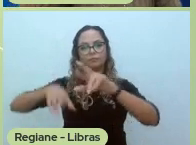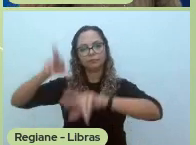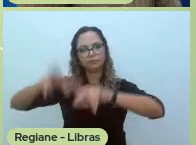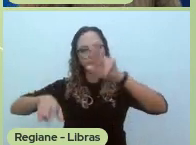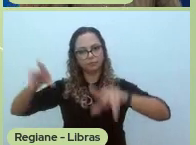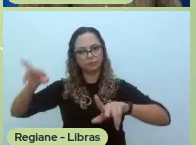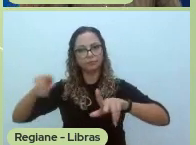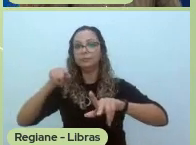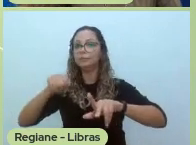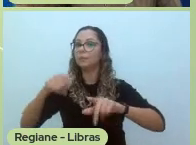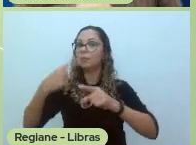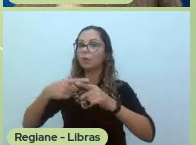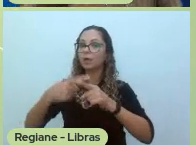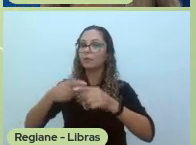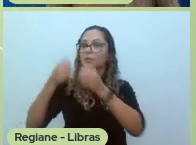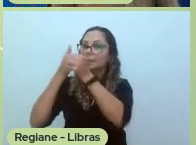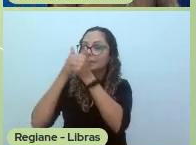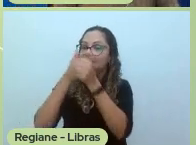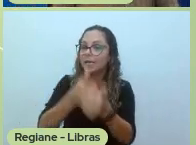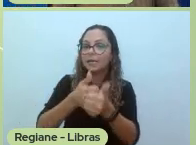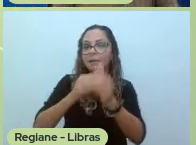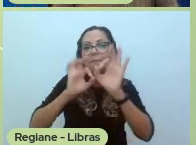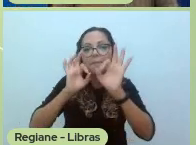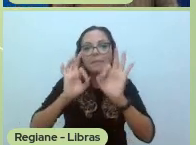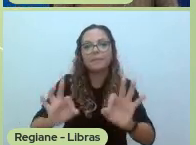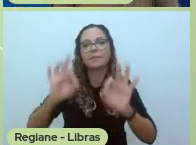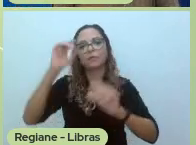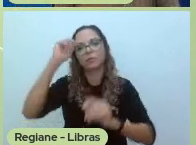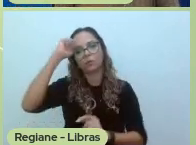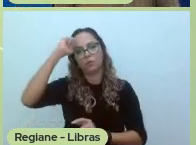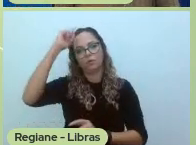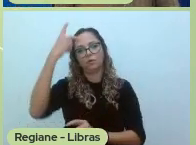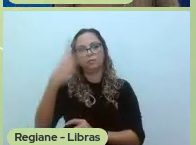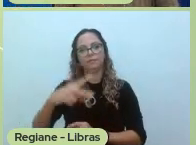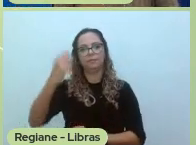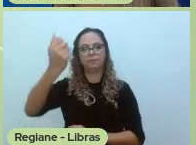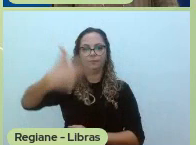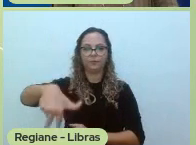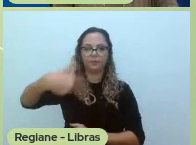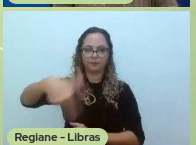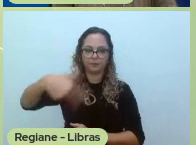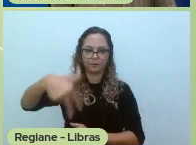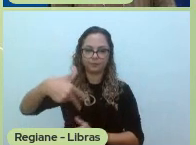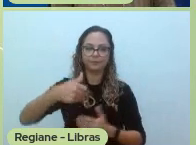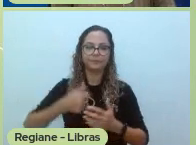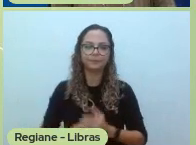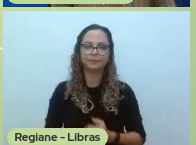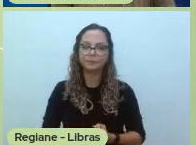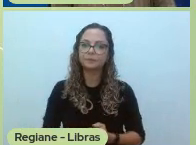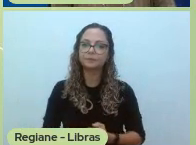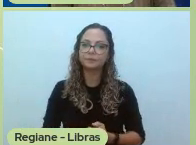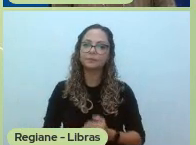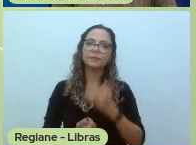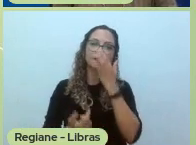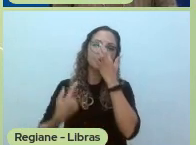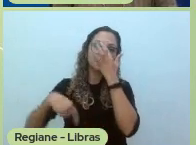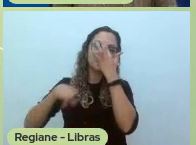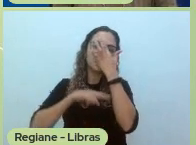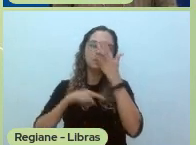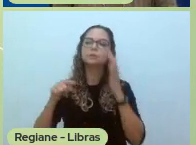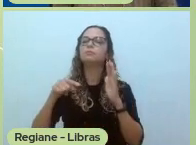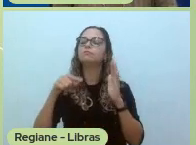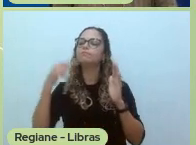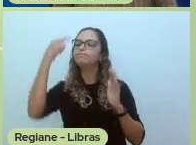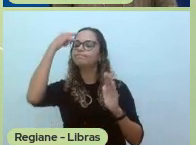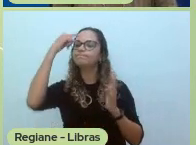Então, acredito que é uma forma da gente estabelecer critérios e padrões sobre qual é a expectativa de construção